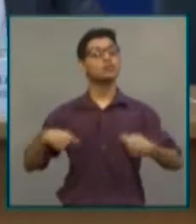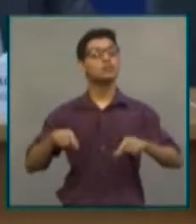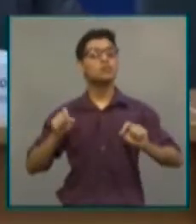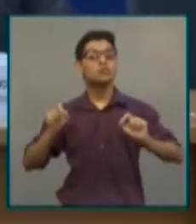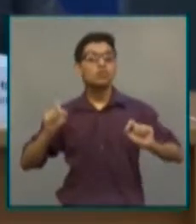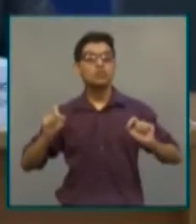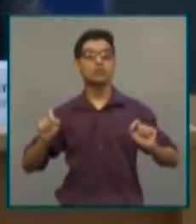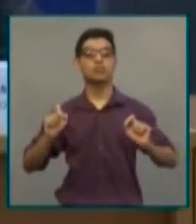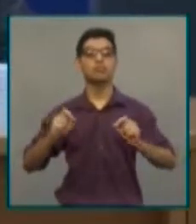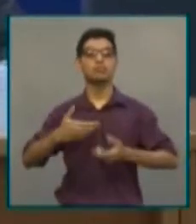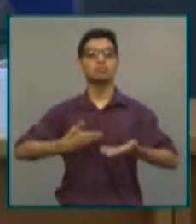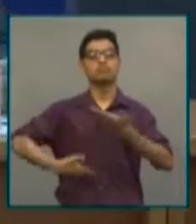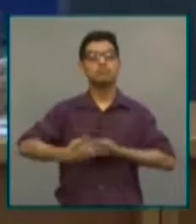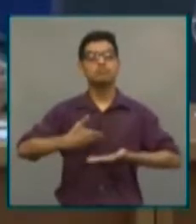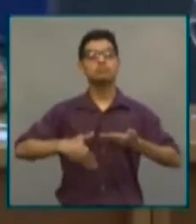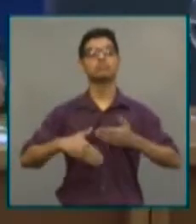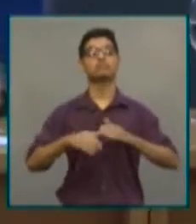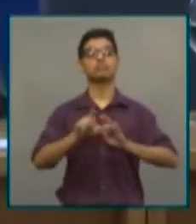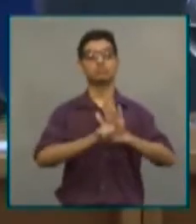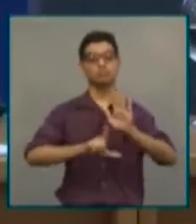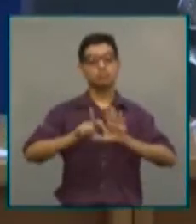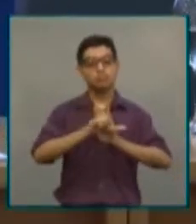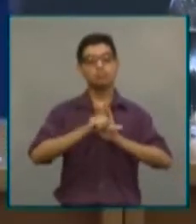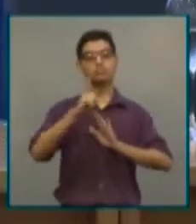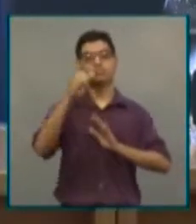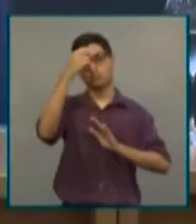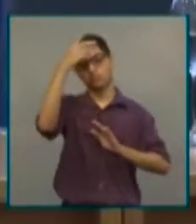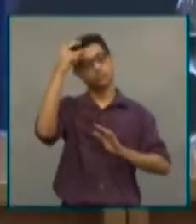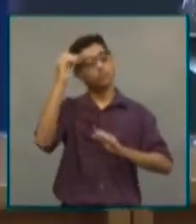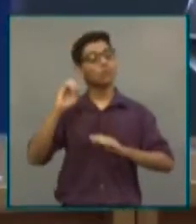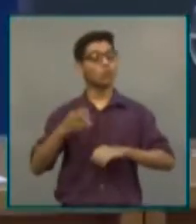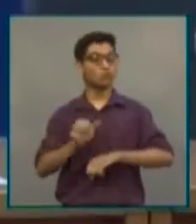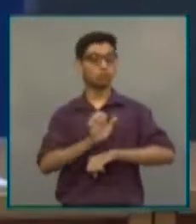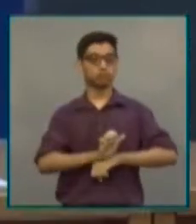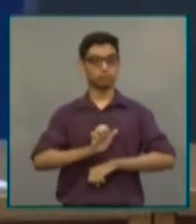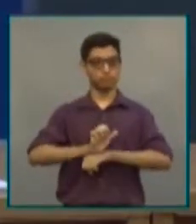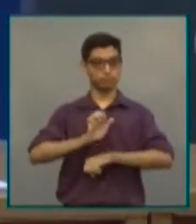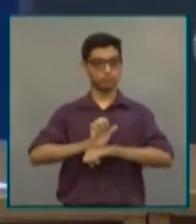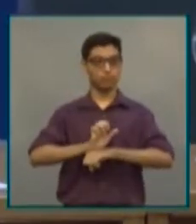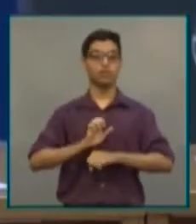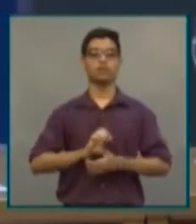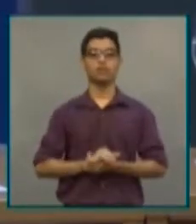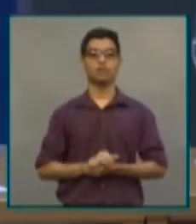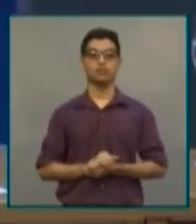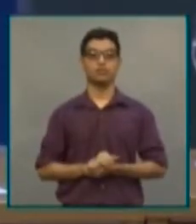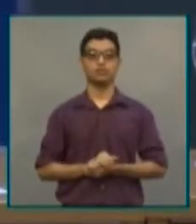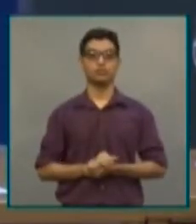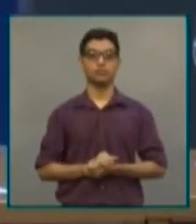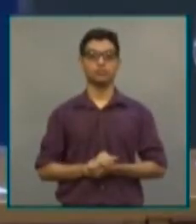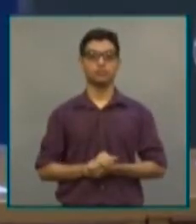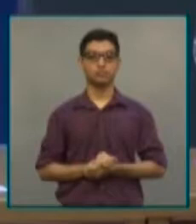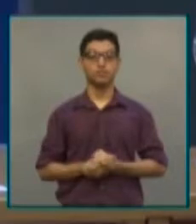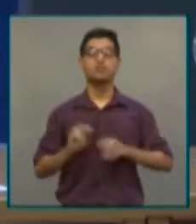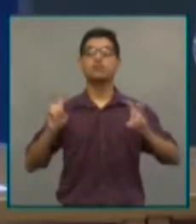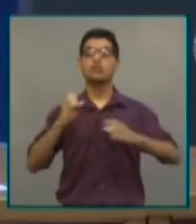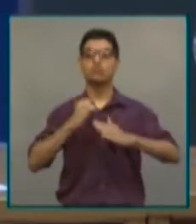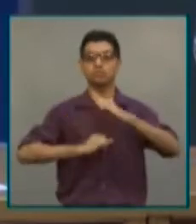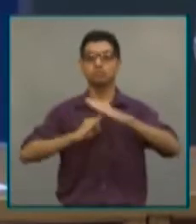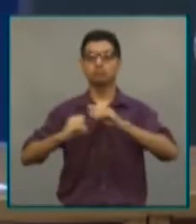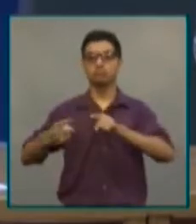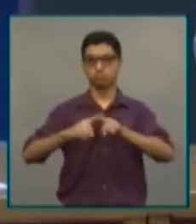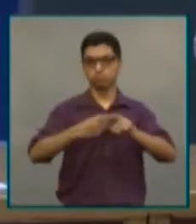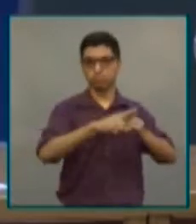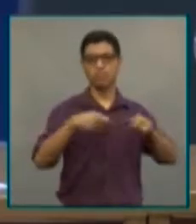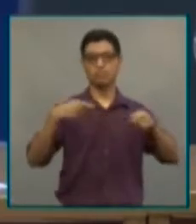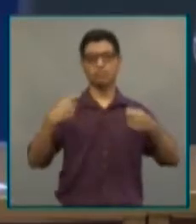os legislativos, municipais e estadual, ampliando o seu espectro de colaboração, cooperações interinstitucionais. Sua opinião?